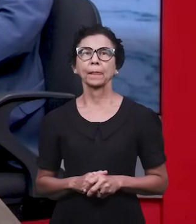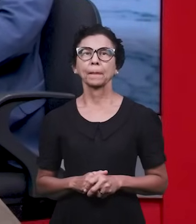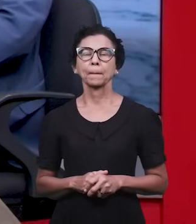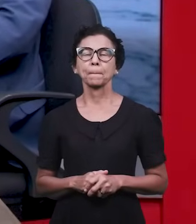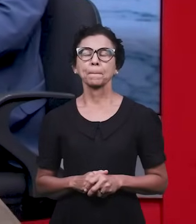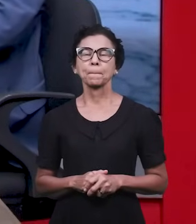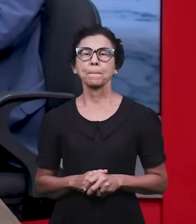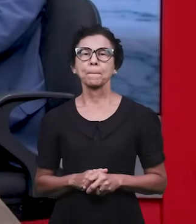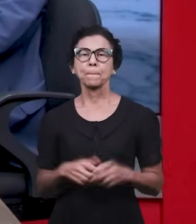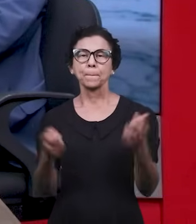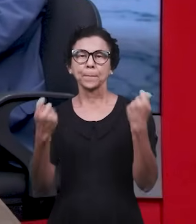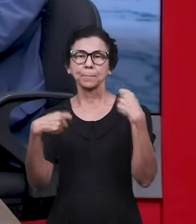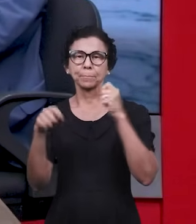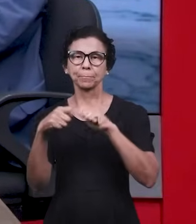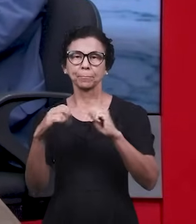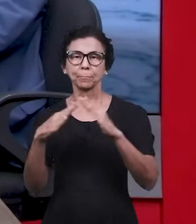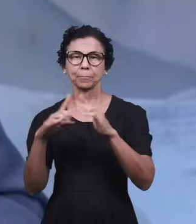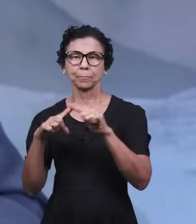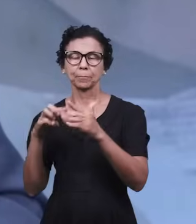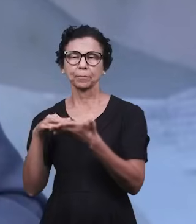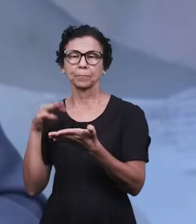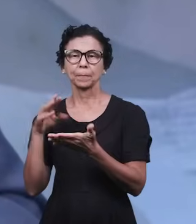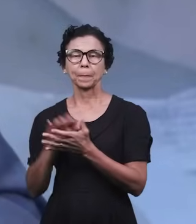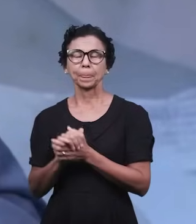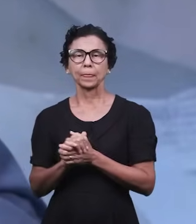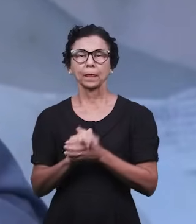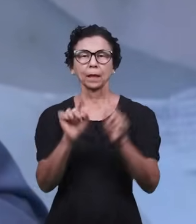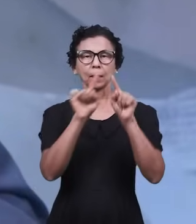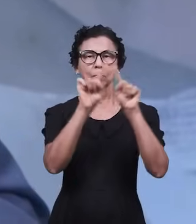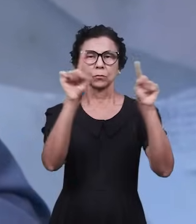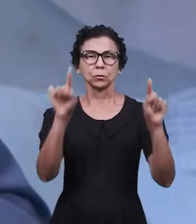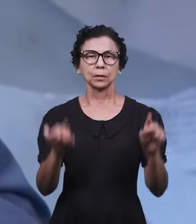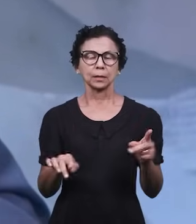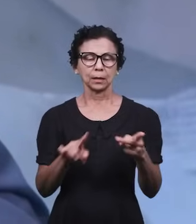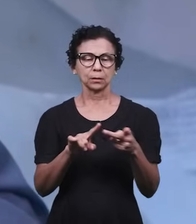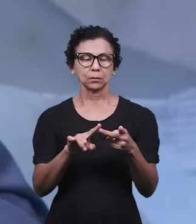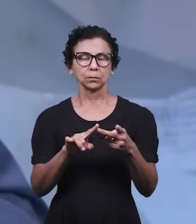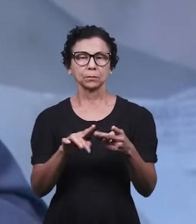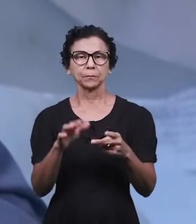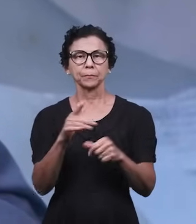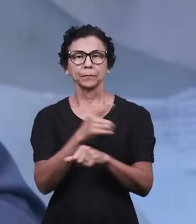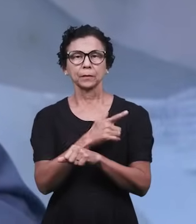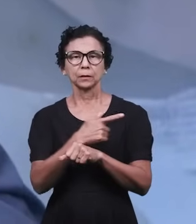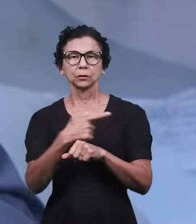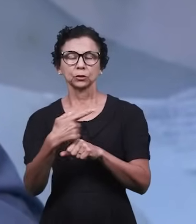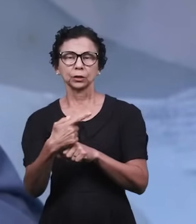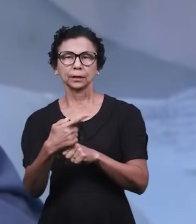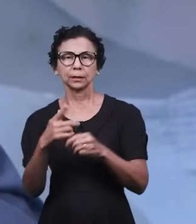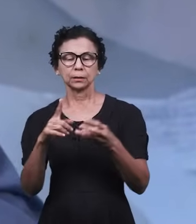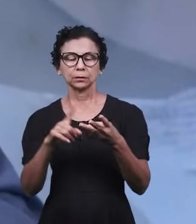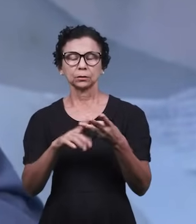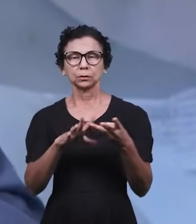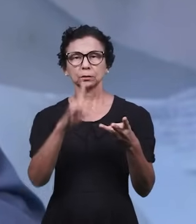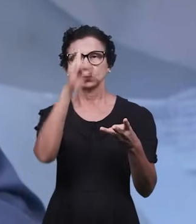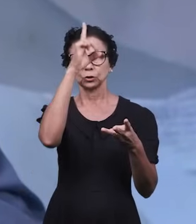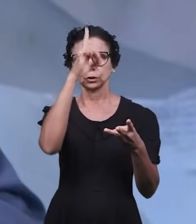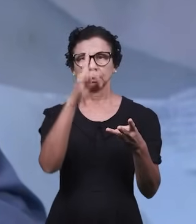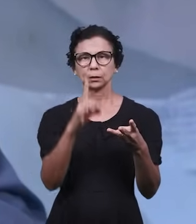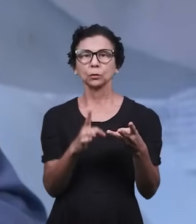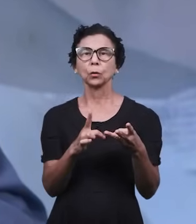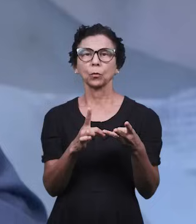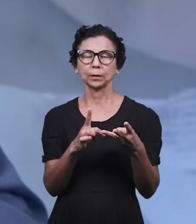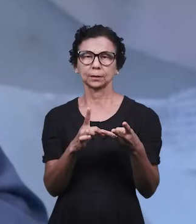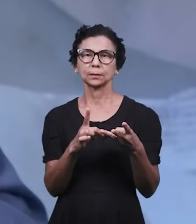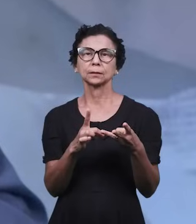os funcionários, tem os gerentes e os diretores que atuam administrativamente. E essas pessoas, os